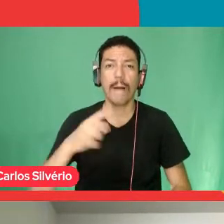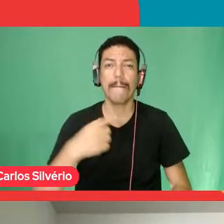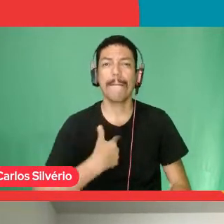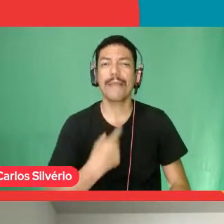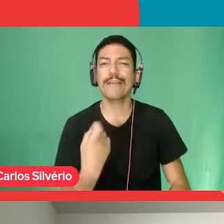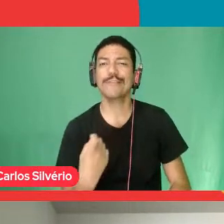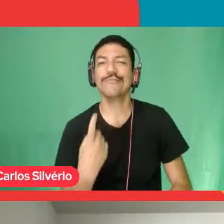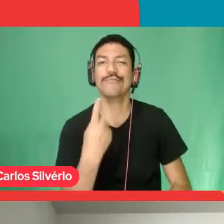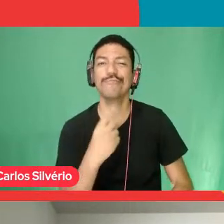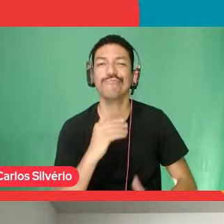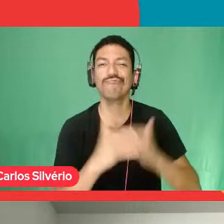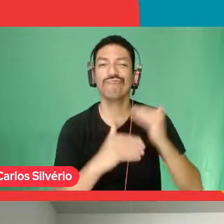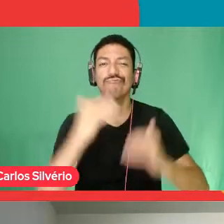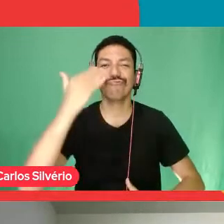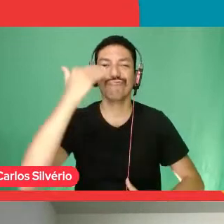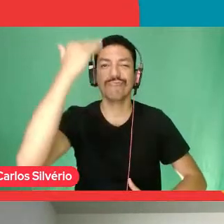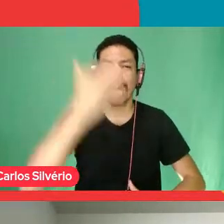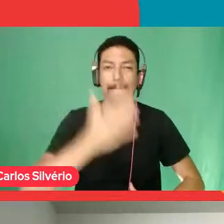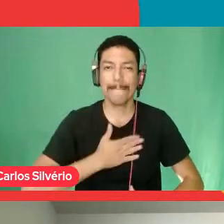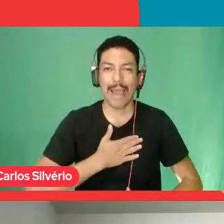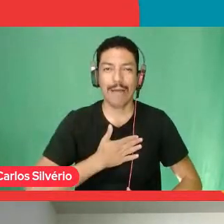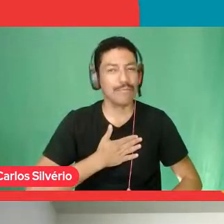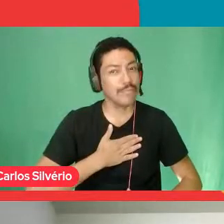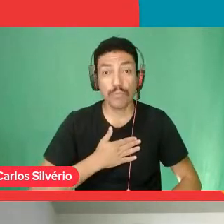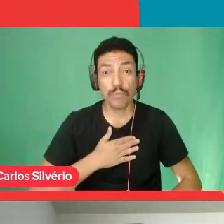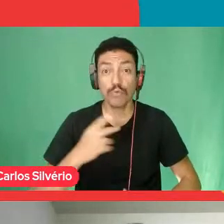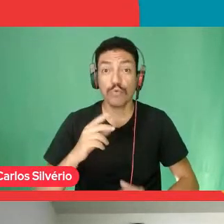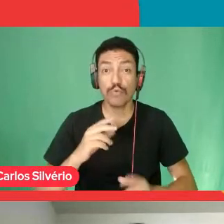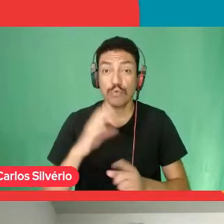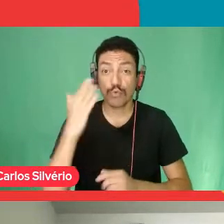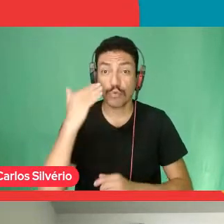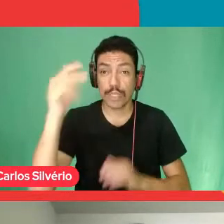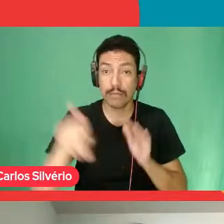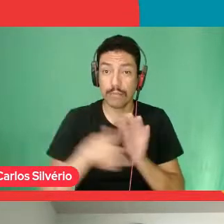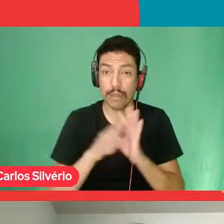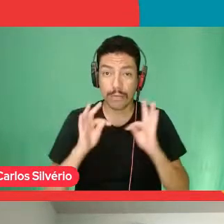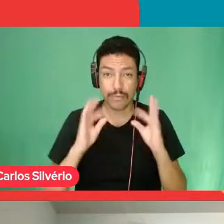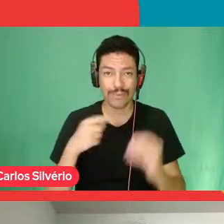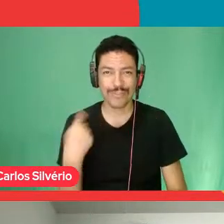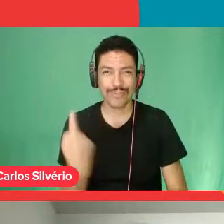para... É uma dignidade nossa, né, enquanto sociedade.